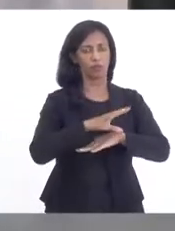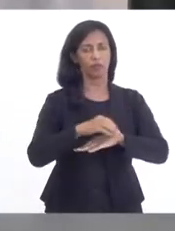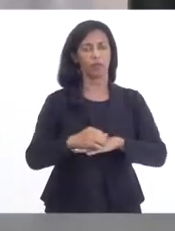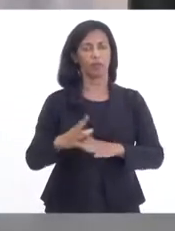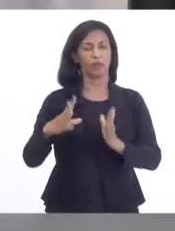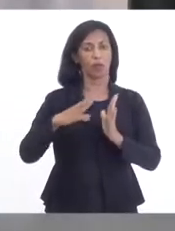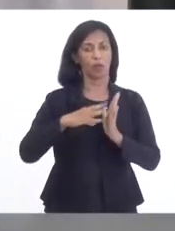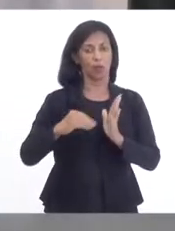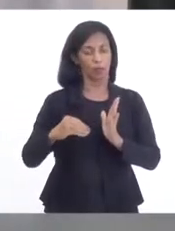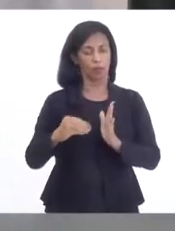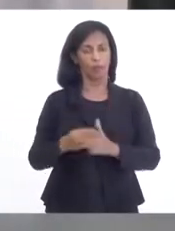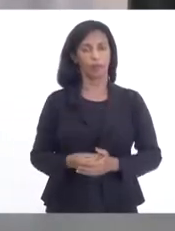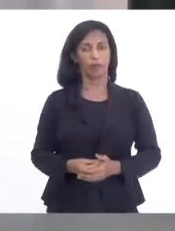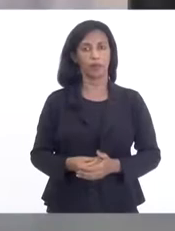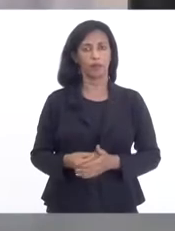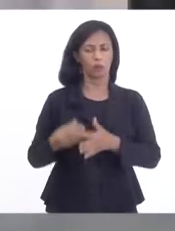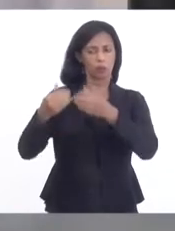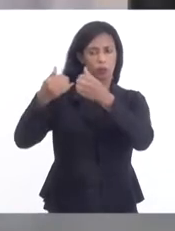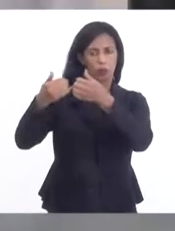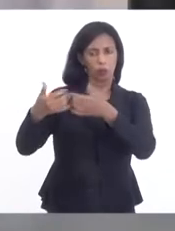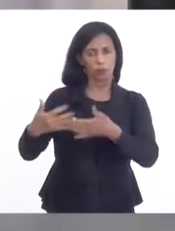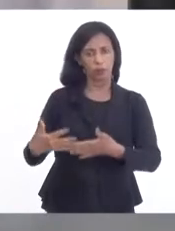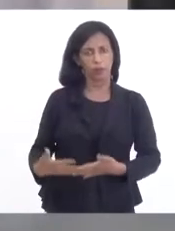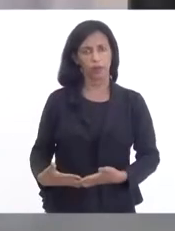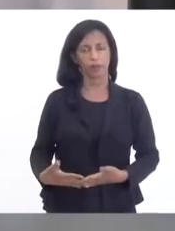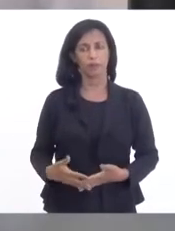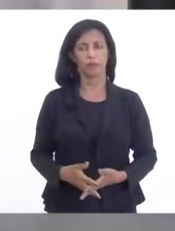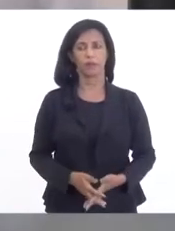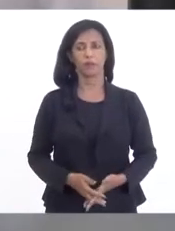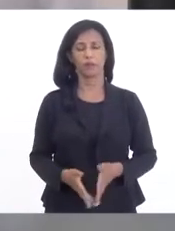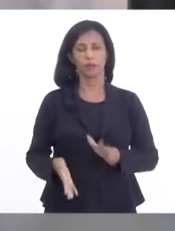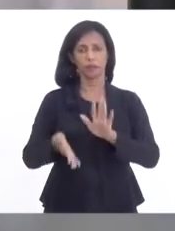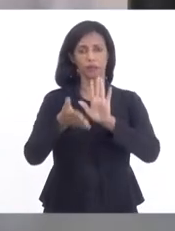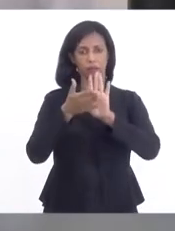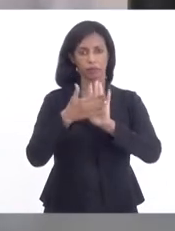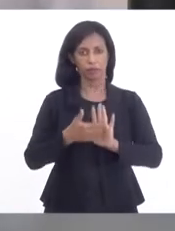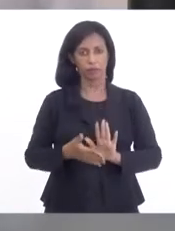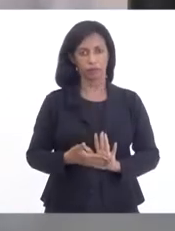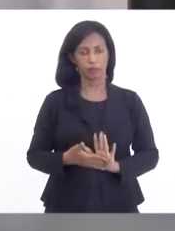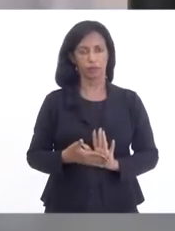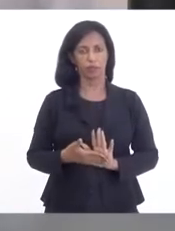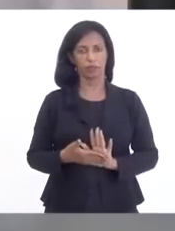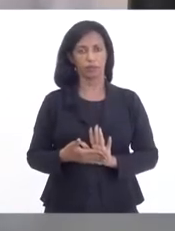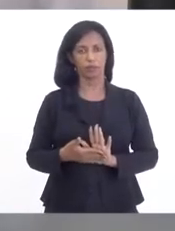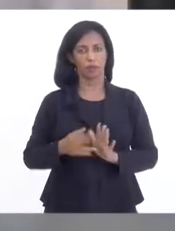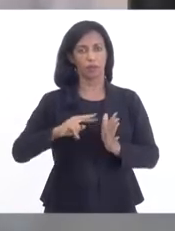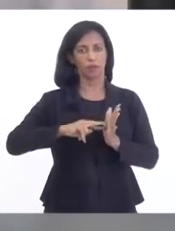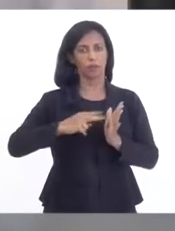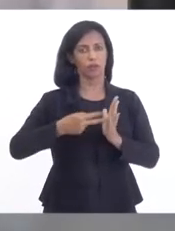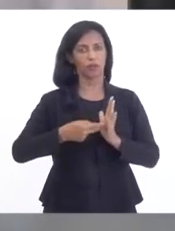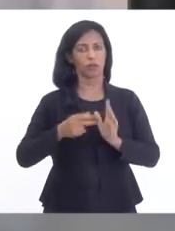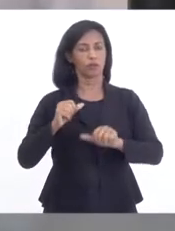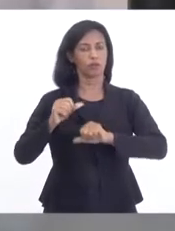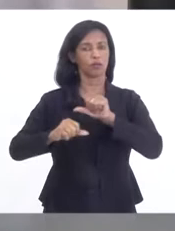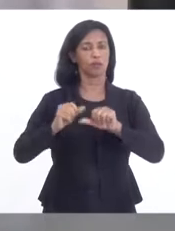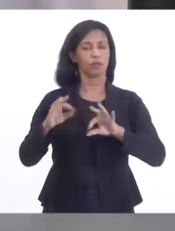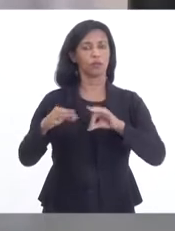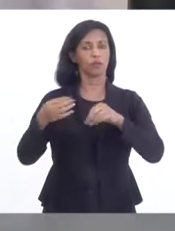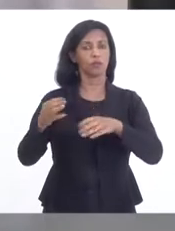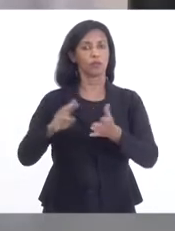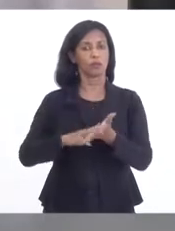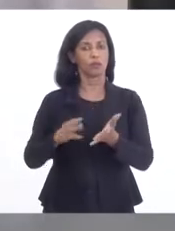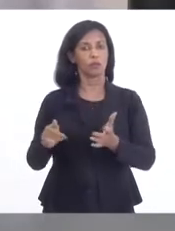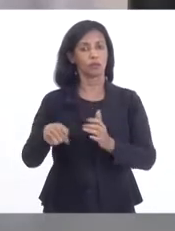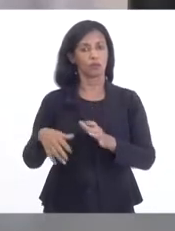cópia na íntegra dos pareceres respectivos às alterações a todos os membros dessa